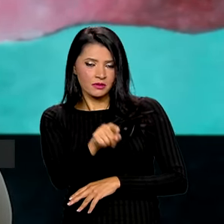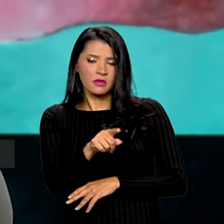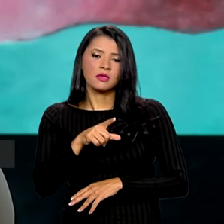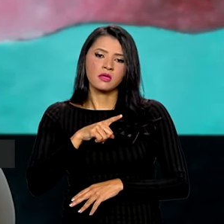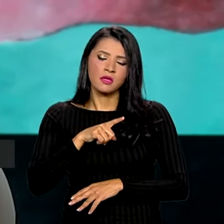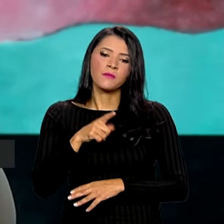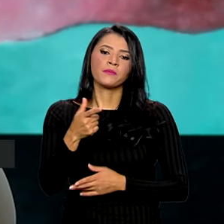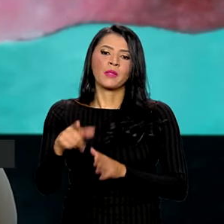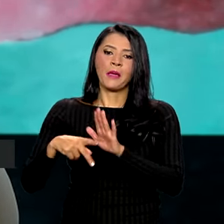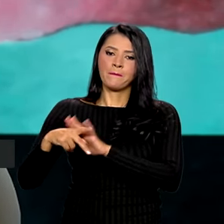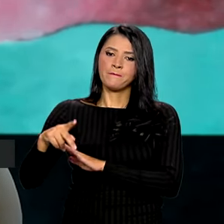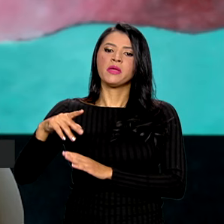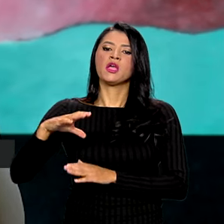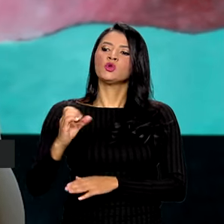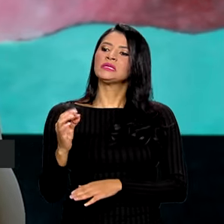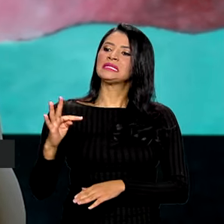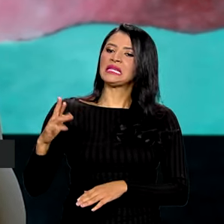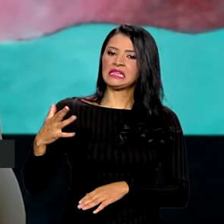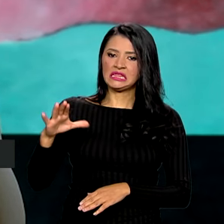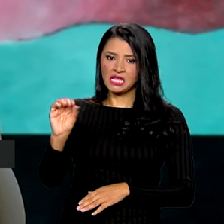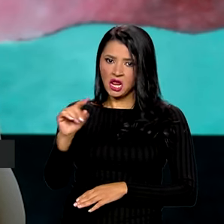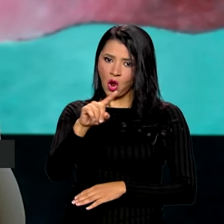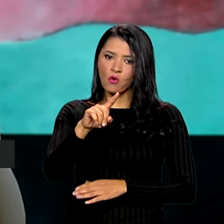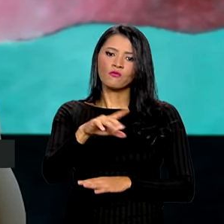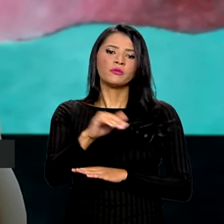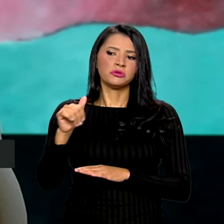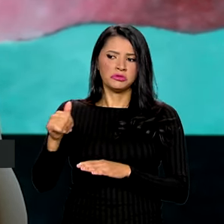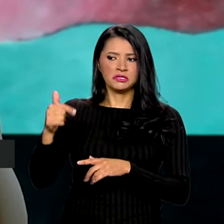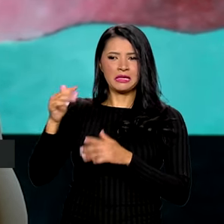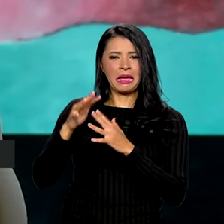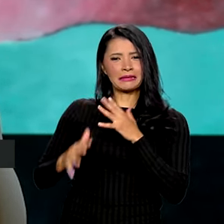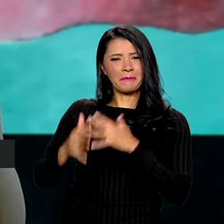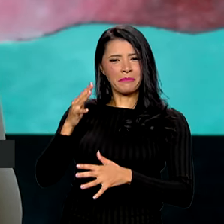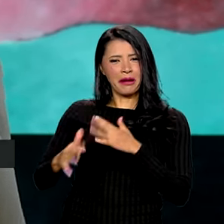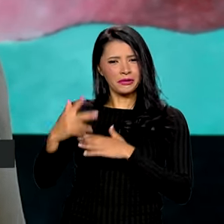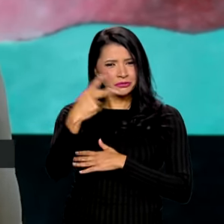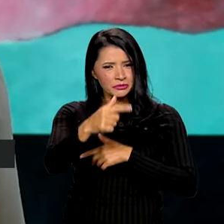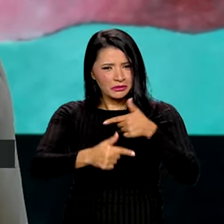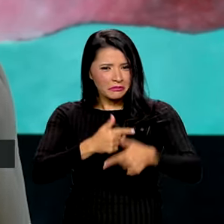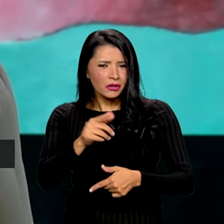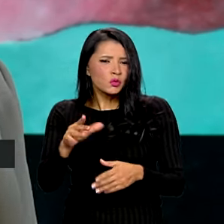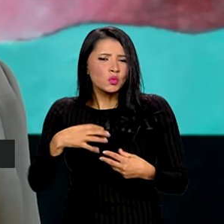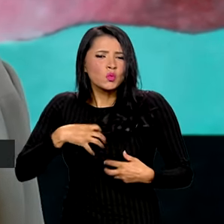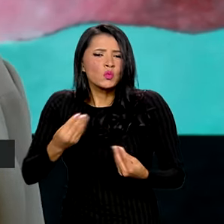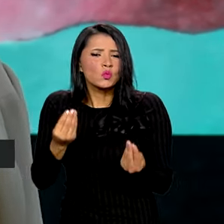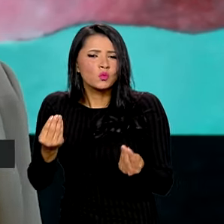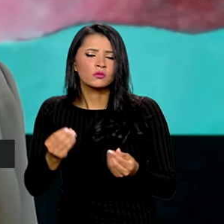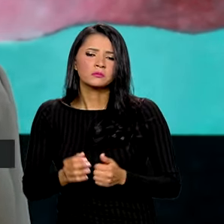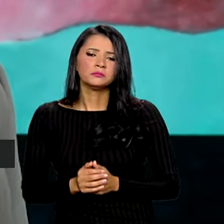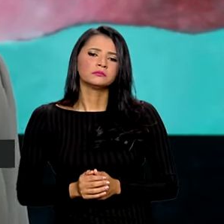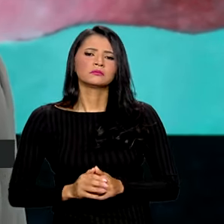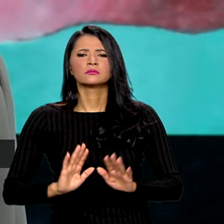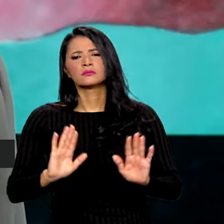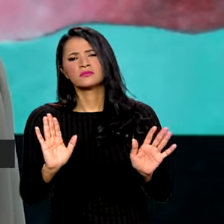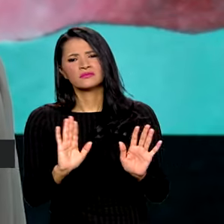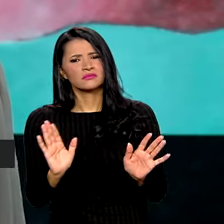cobiçado pelo Centrão. Isso atrapalha o trabalho? Como é que a senhora se sente? Não, nós estamos trabalhando